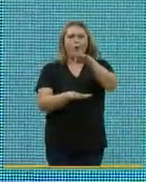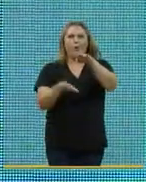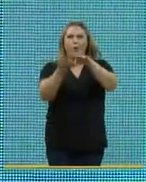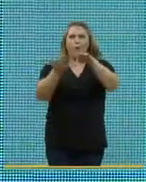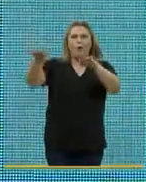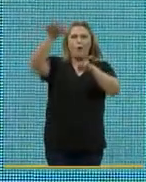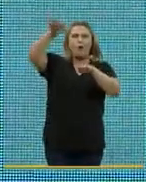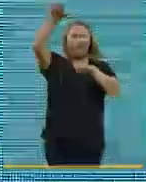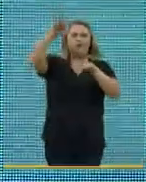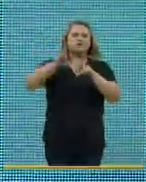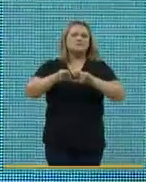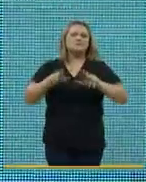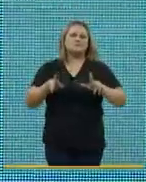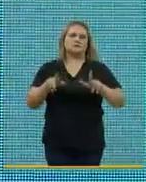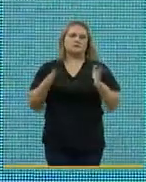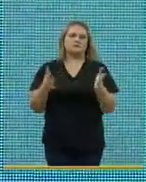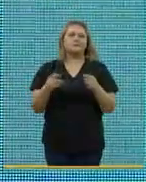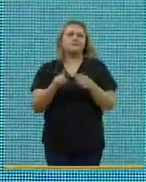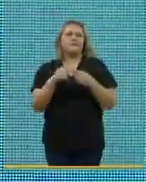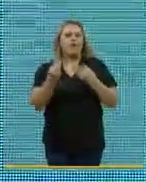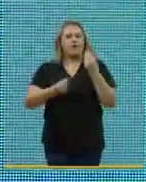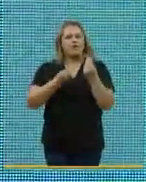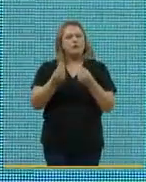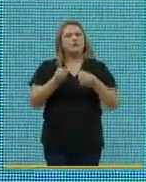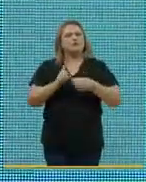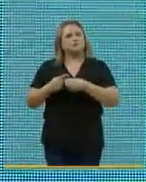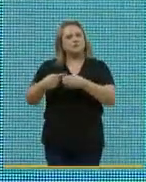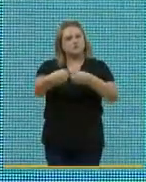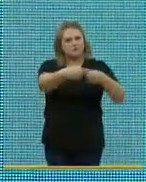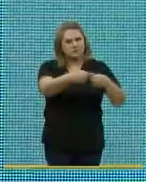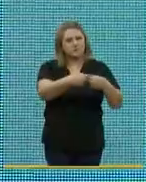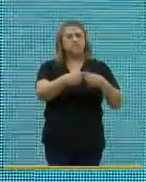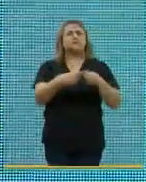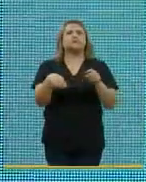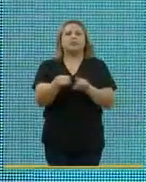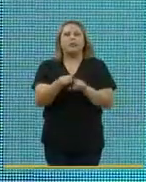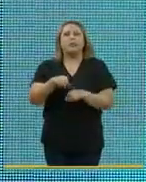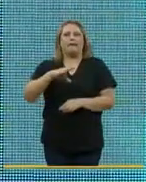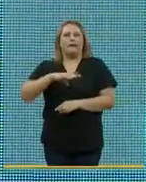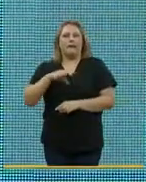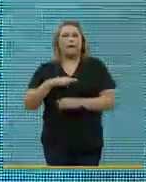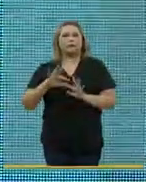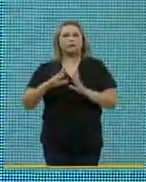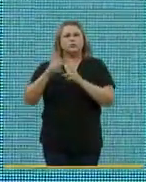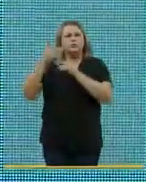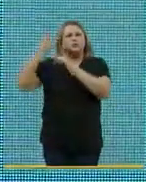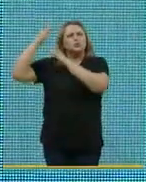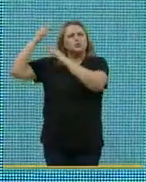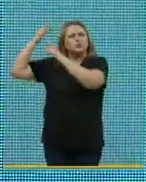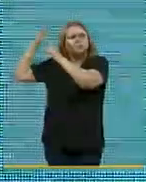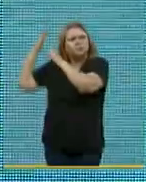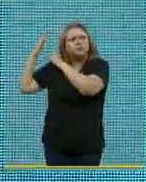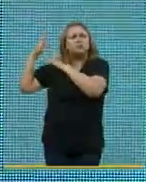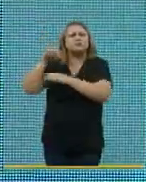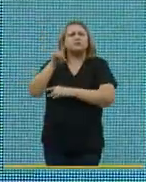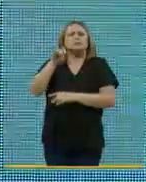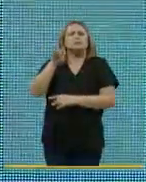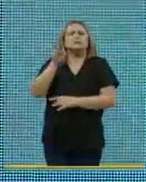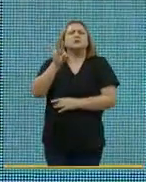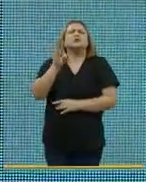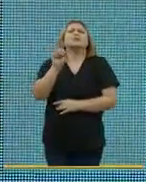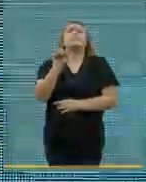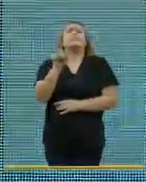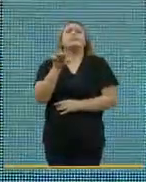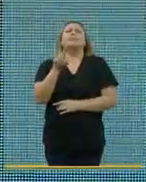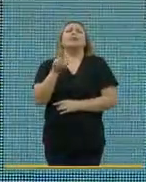privilégio na geografia da cidade fazendo com que grandes conjuntos habitacionais no passado a ditadura muito longe do centro onde estão as